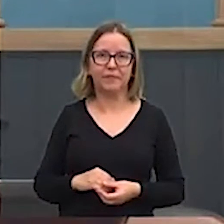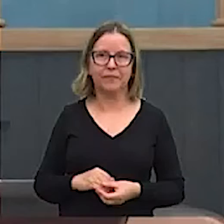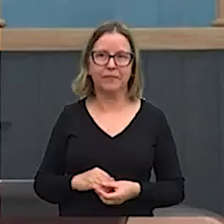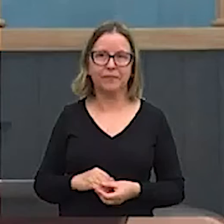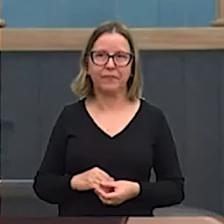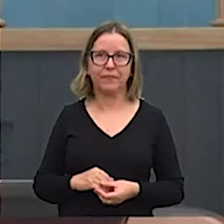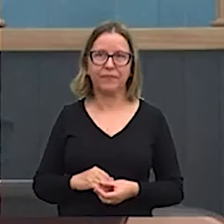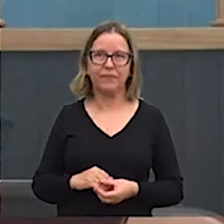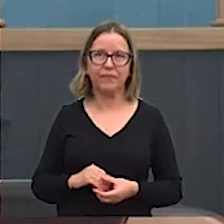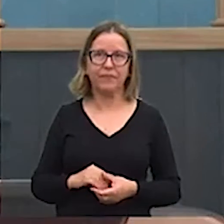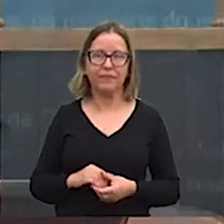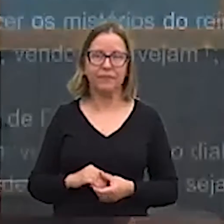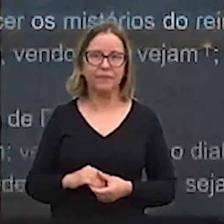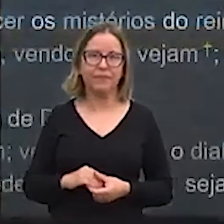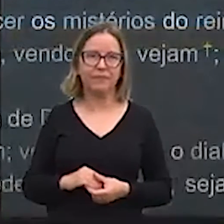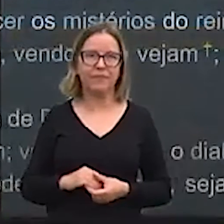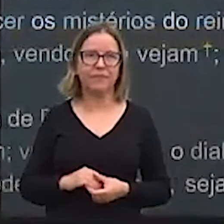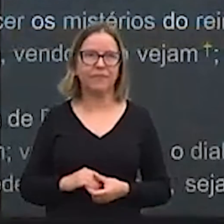Lucas 8:8.